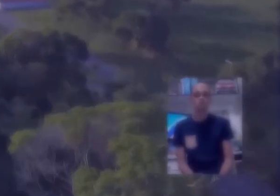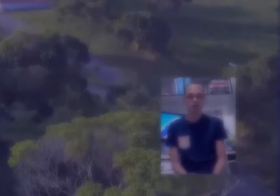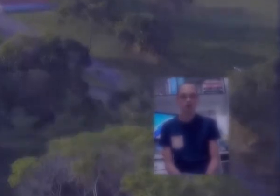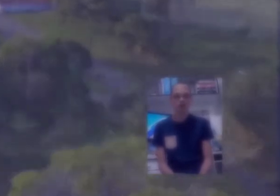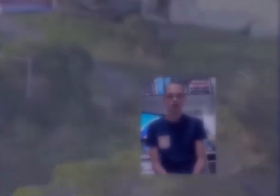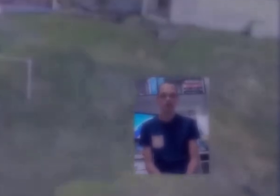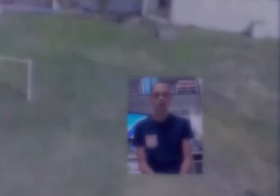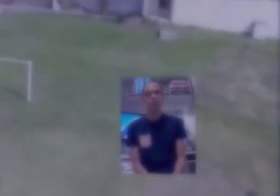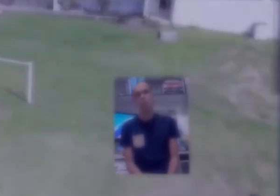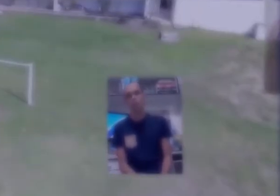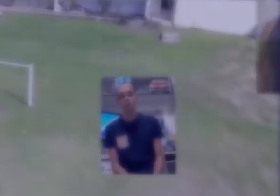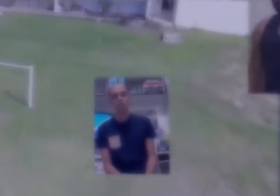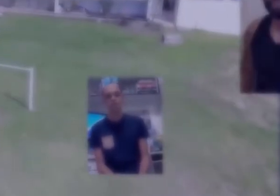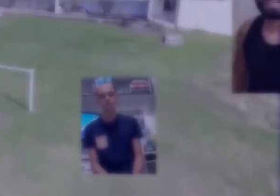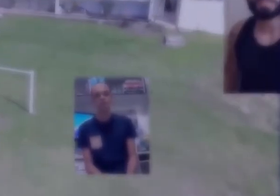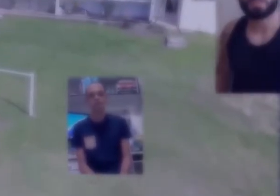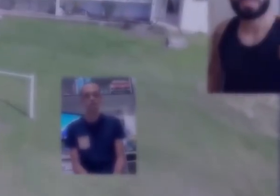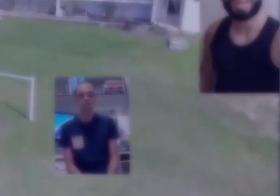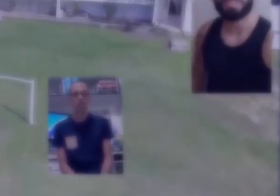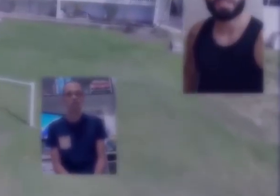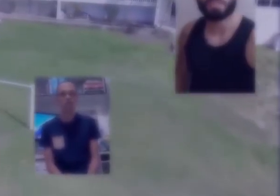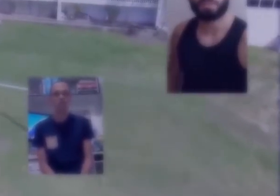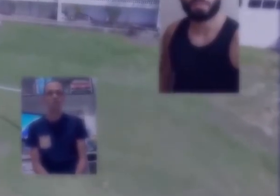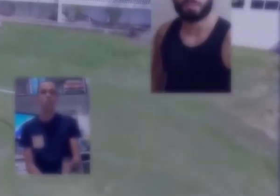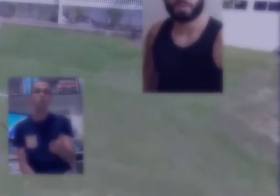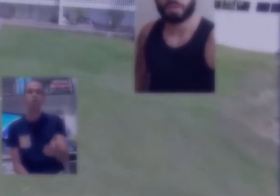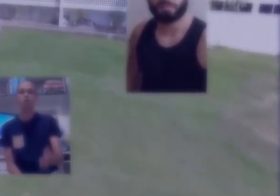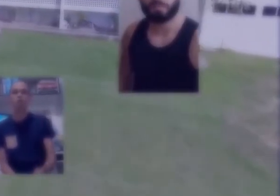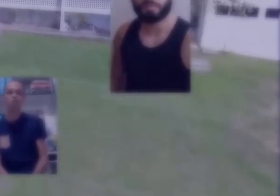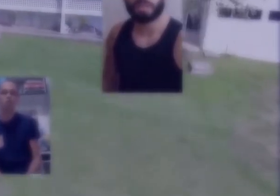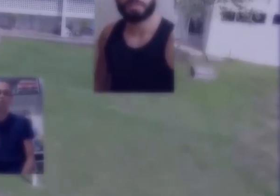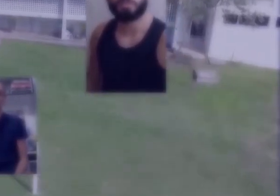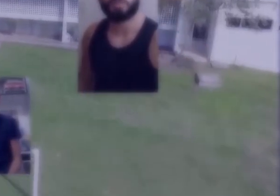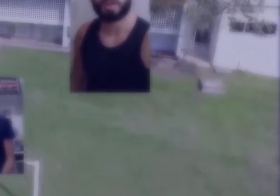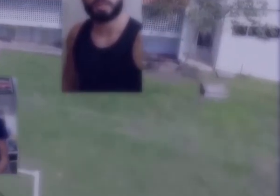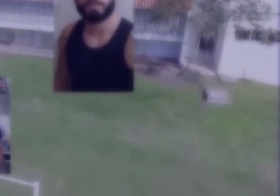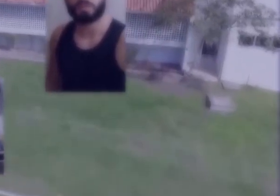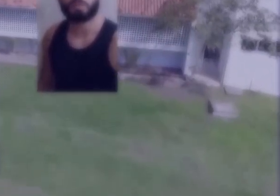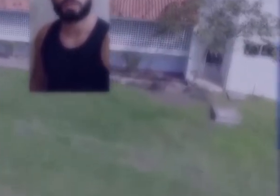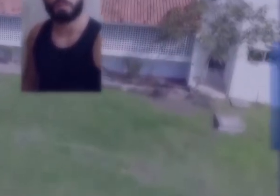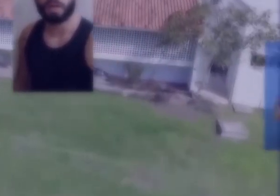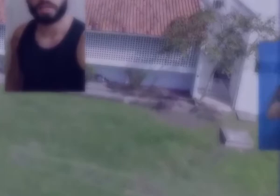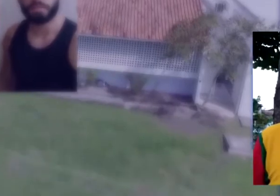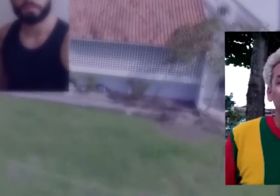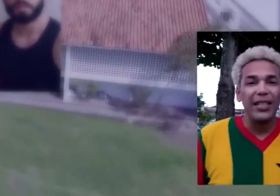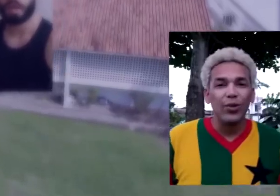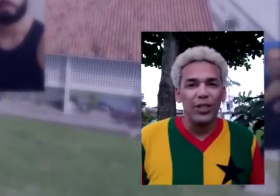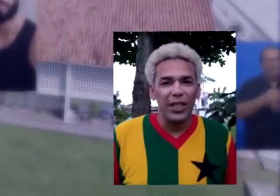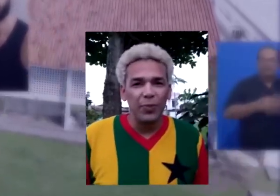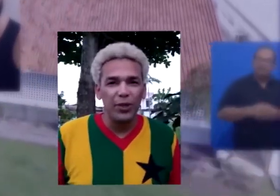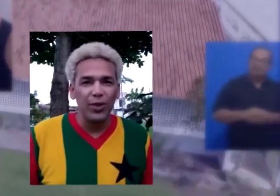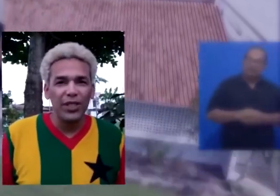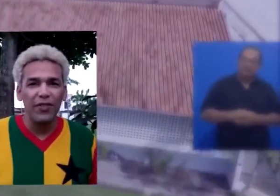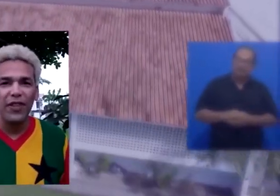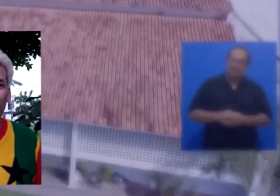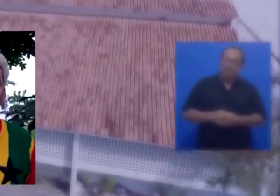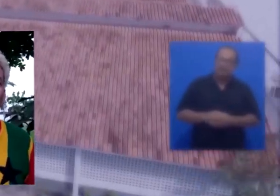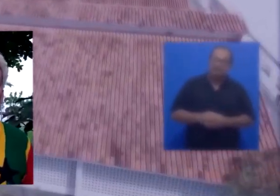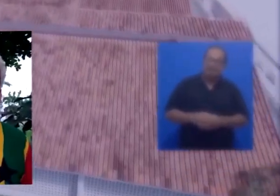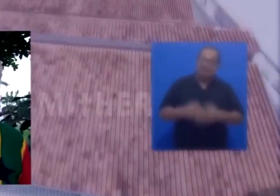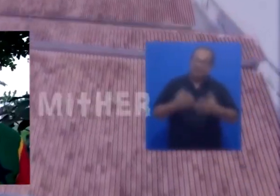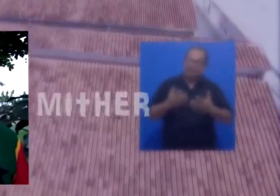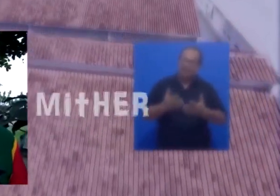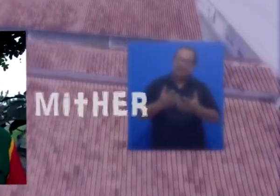UFSB se pinte de povo. Esse povo que luta e resiste e constrói a história desse país. Dá os parabéns a todas as pessoas que